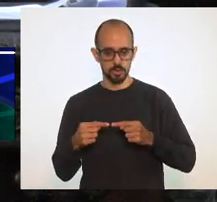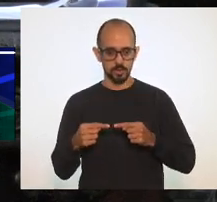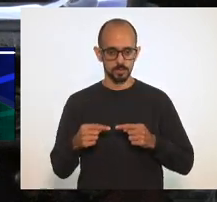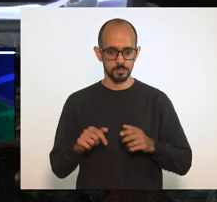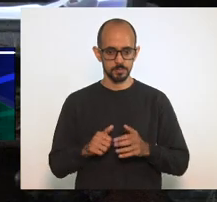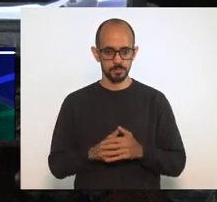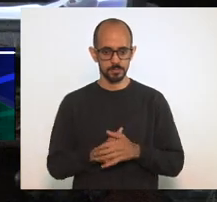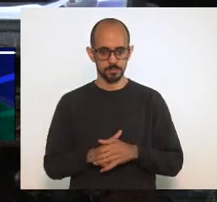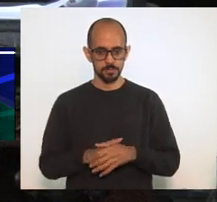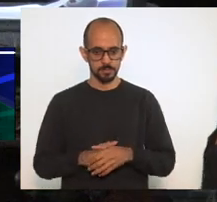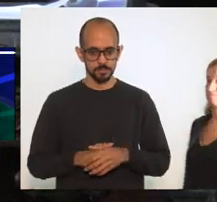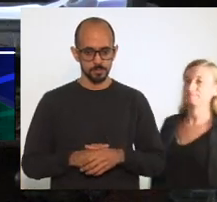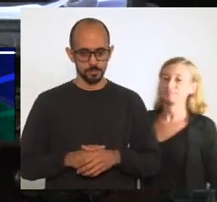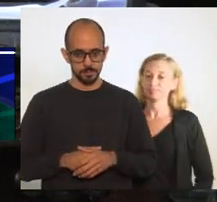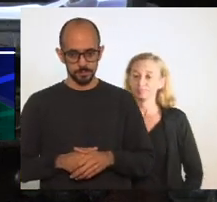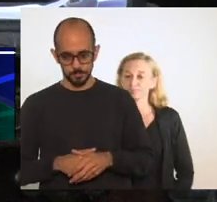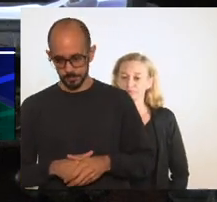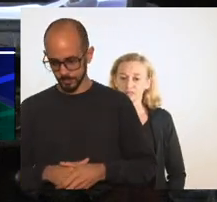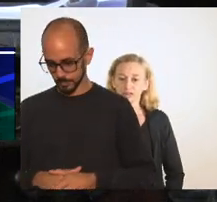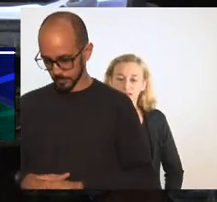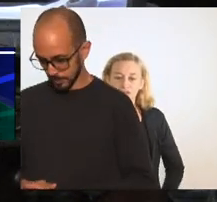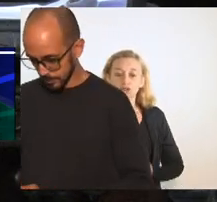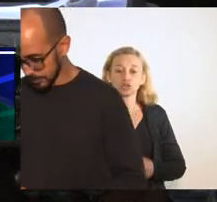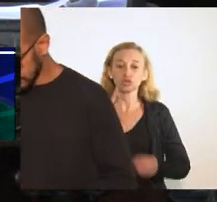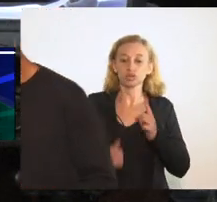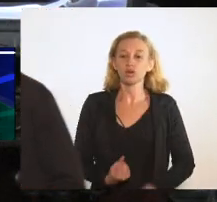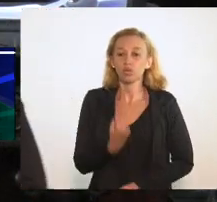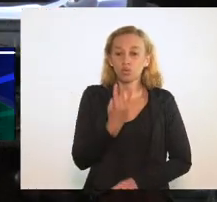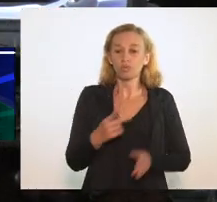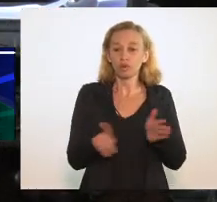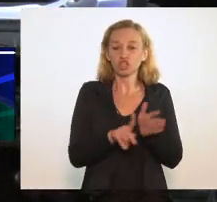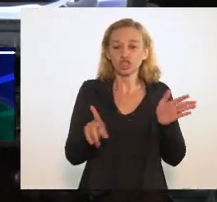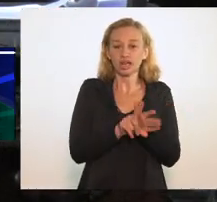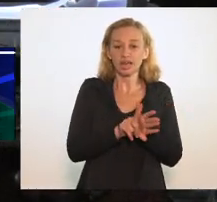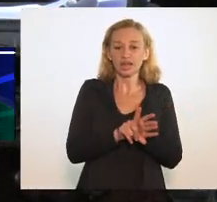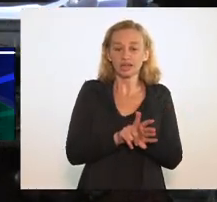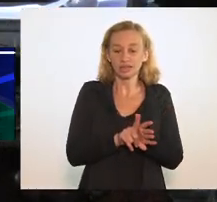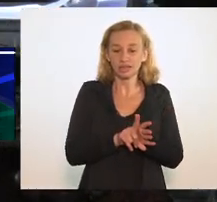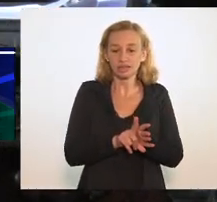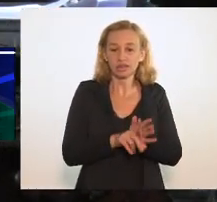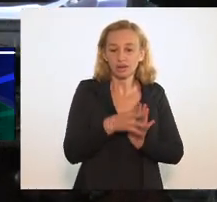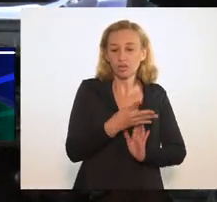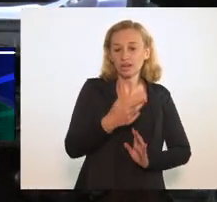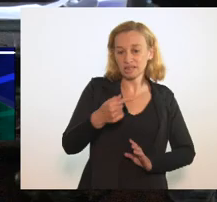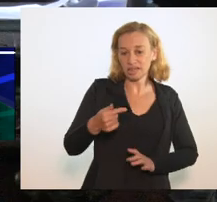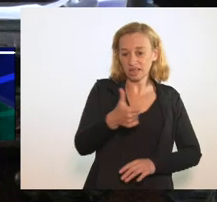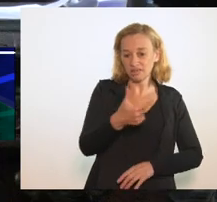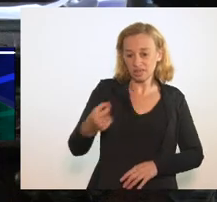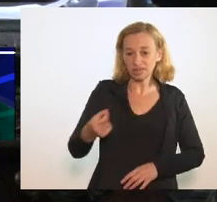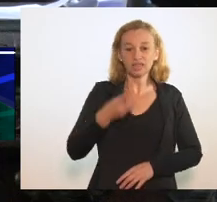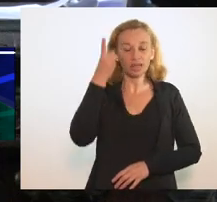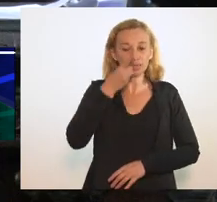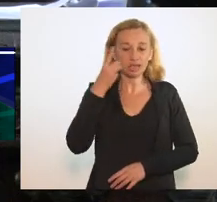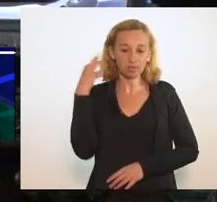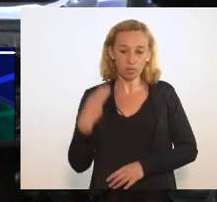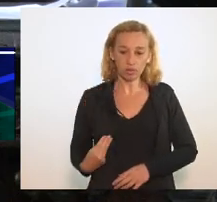autógrafo. Anuncio em regime de urgência em votação e discussão única projeto de lei 2947/20, de autoria da deputada Mônica Francisco, que